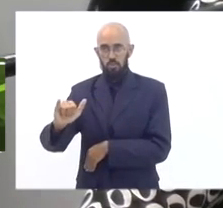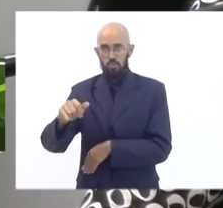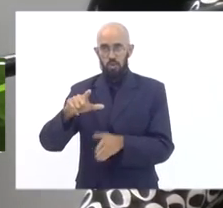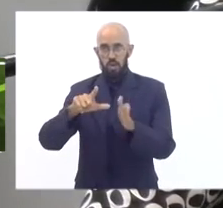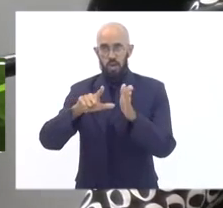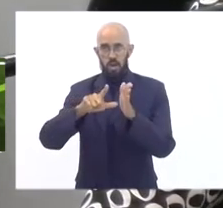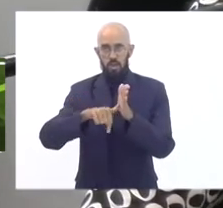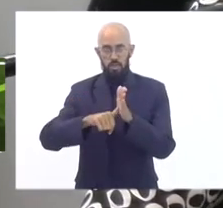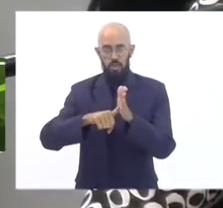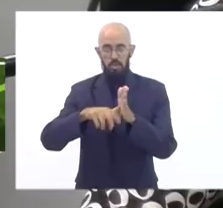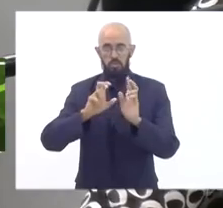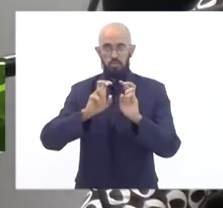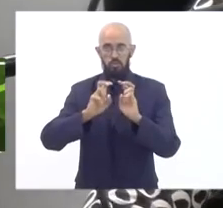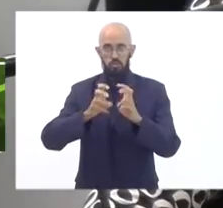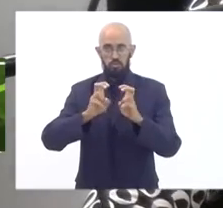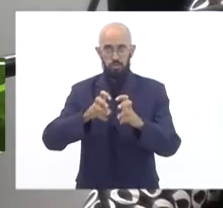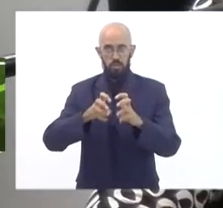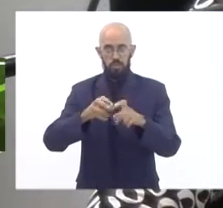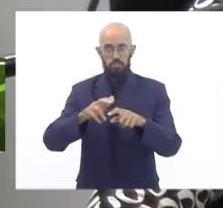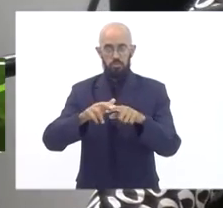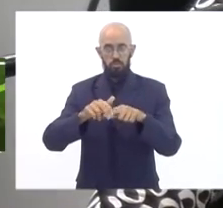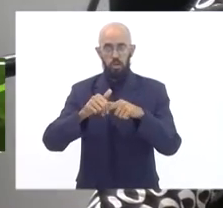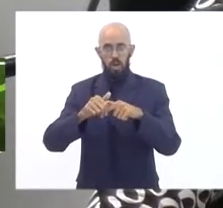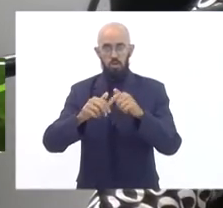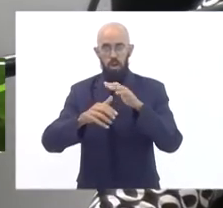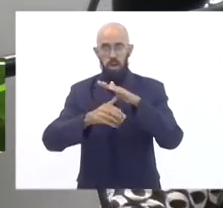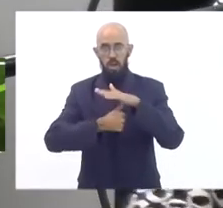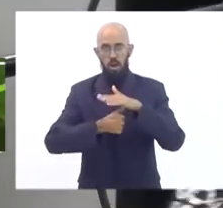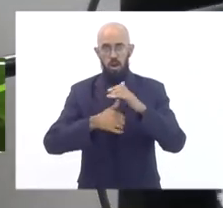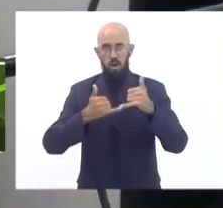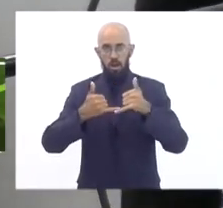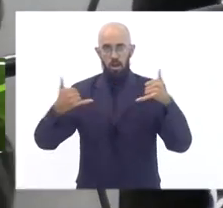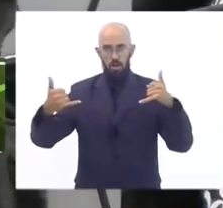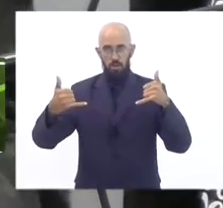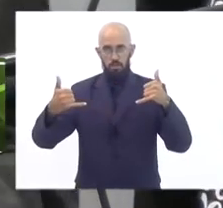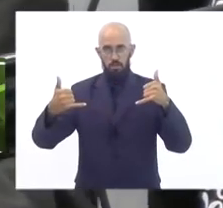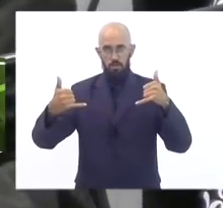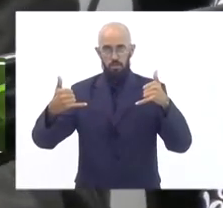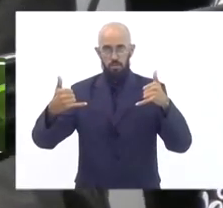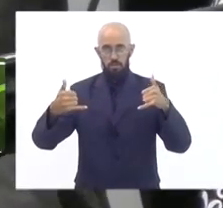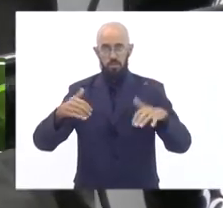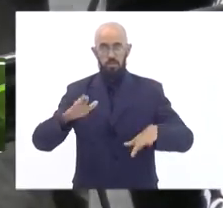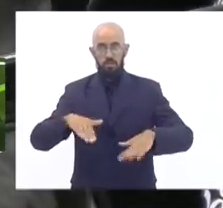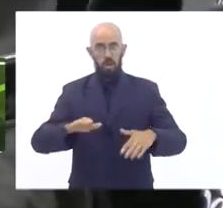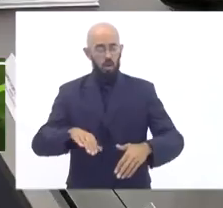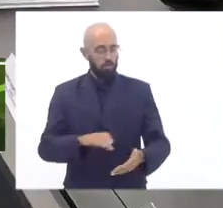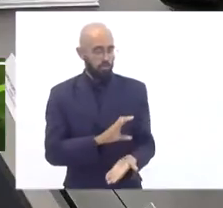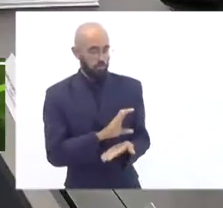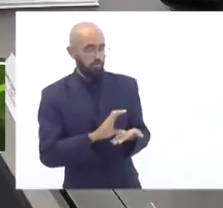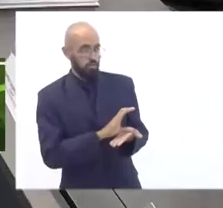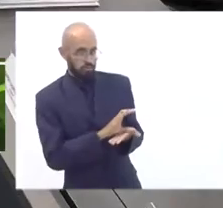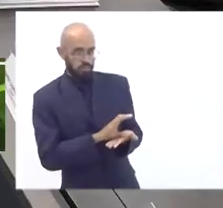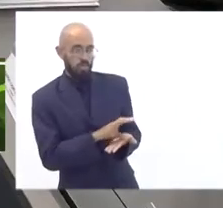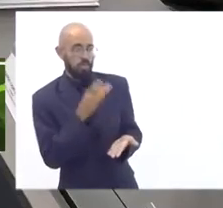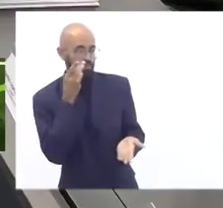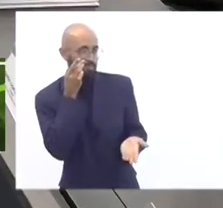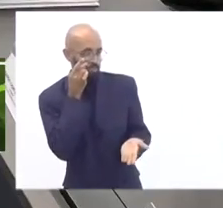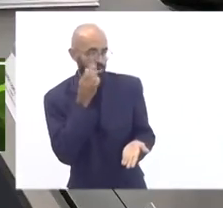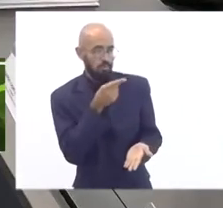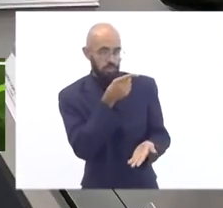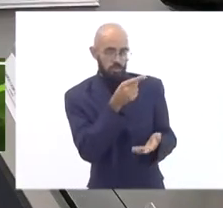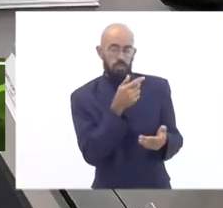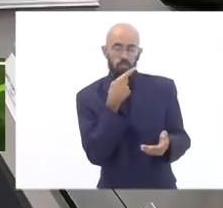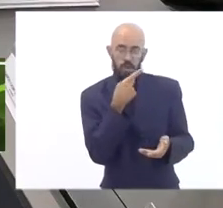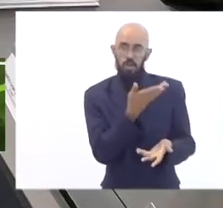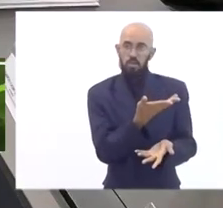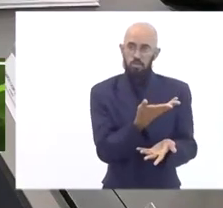atrasos nas composições por roubo de cabos. Talvez os conselheiros estejam tratando desses temas, então, pessoalmente. Imagino que